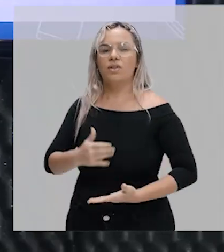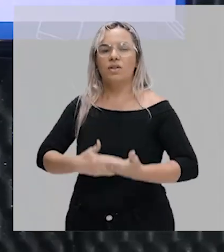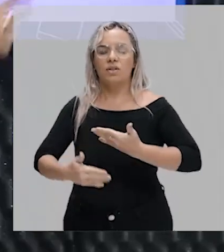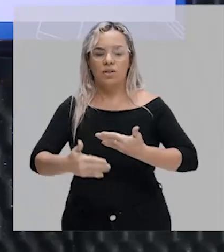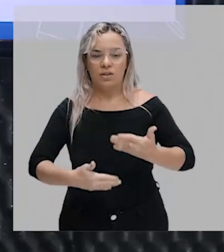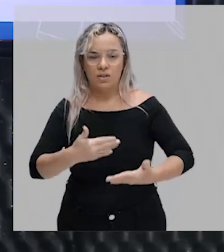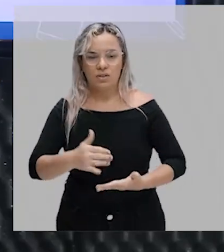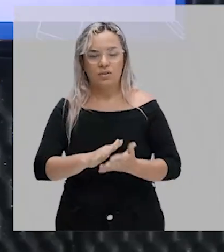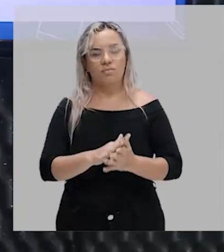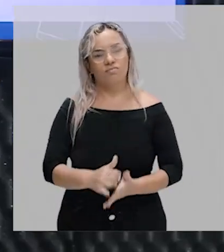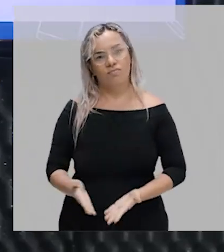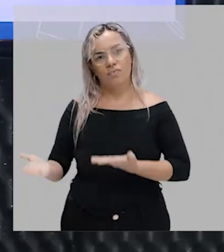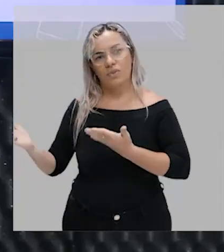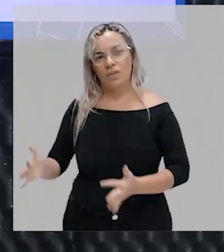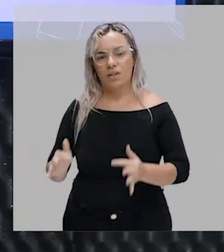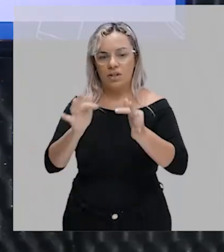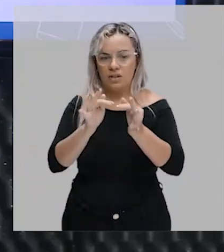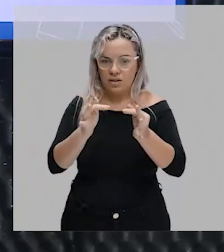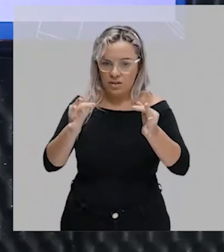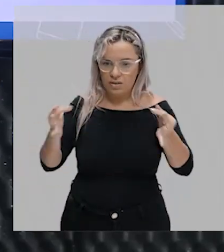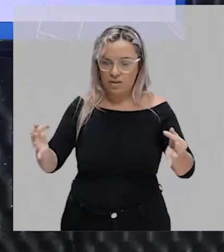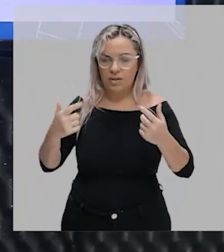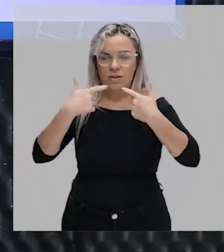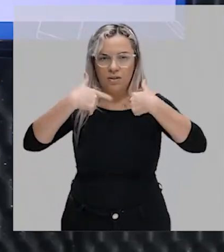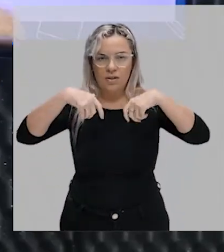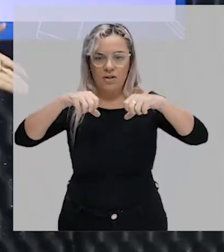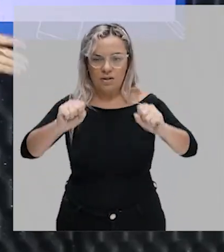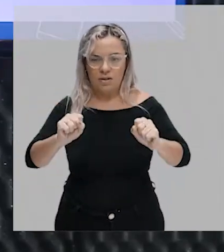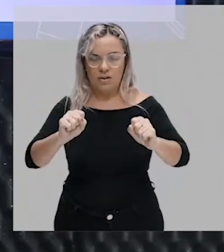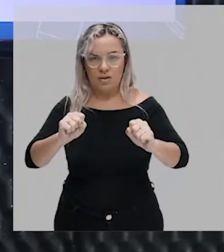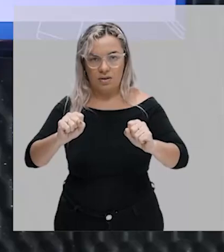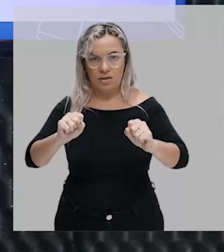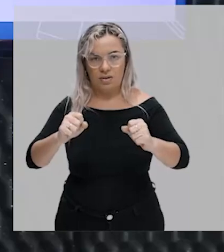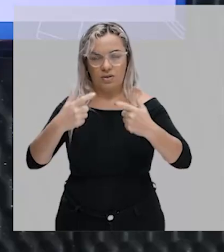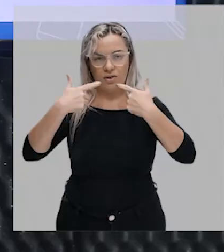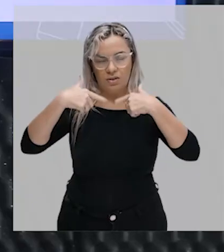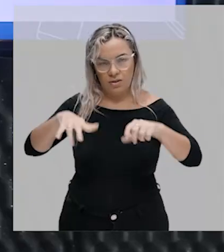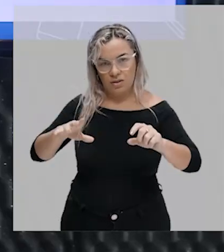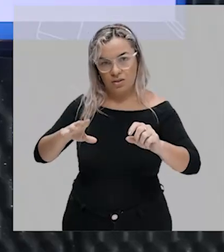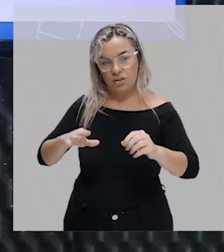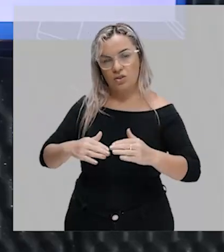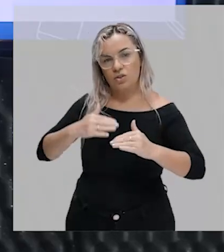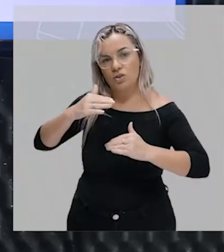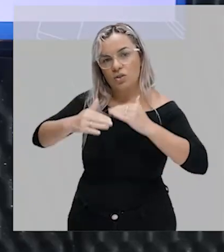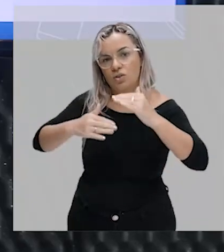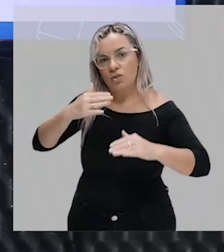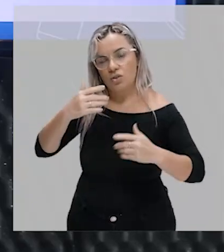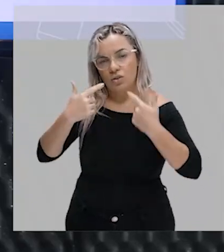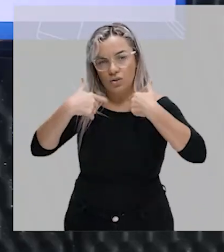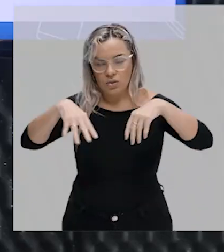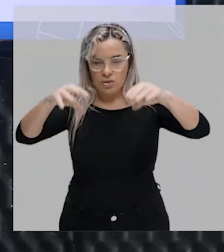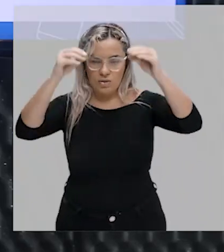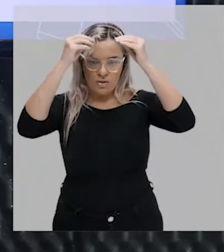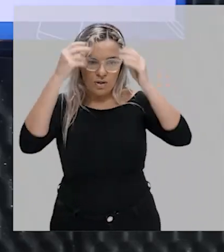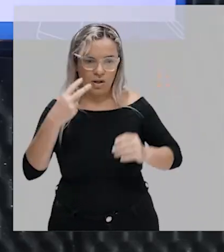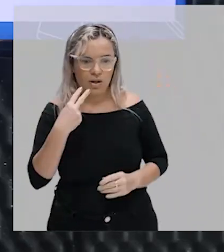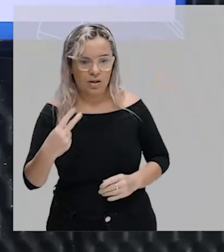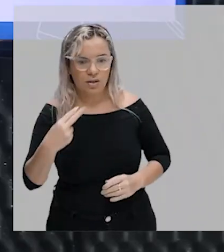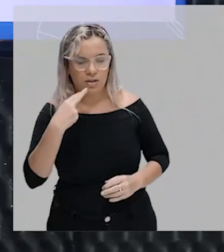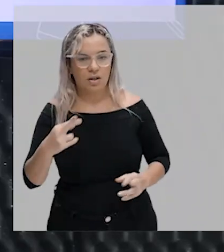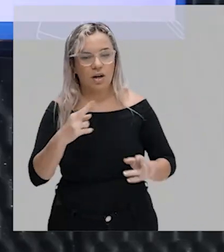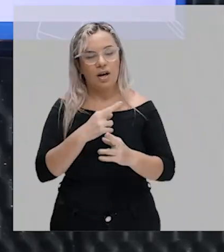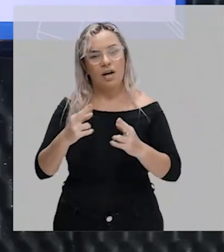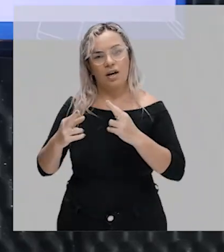da linguagem. Então, eu tenho aqui a minha fala e a DEI tem a fala dela, direcionada a um público especial,